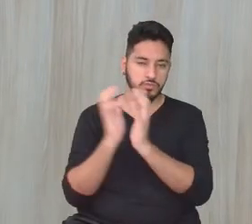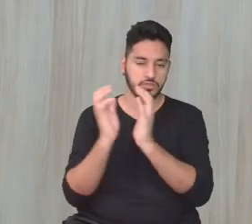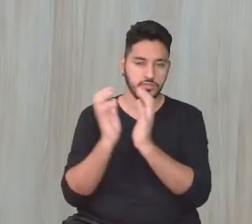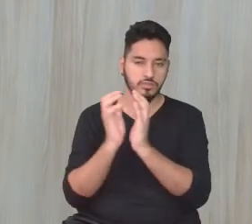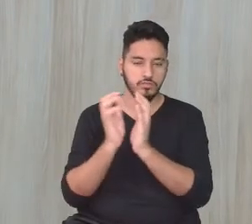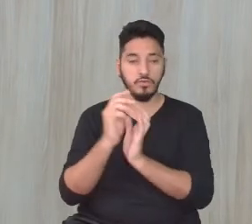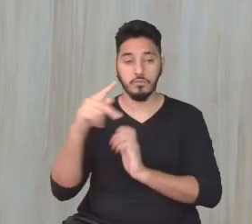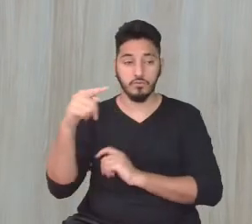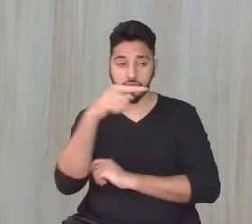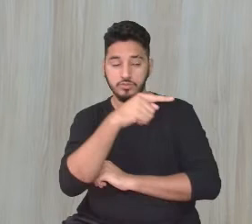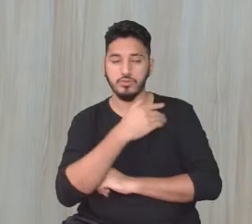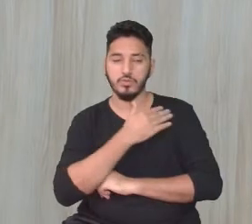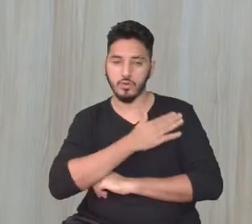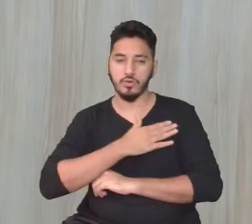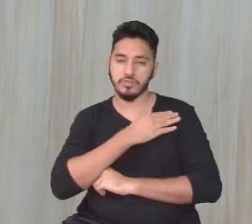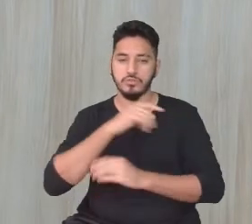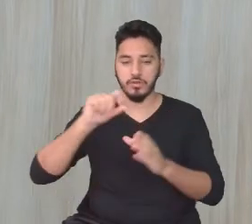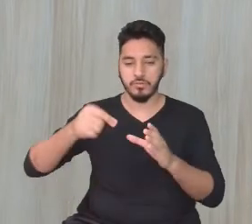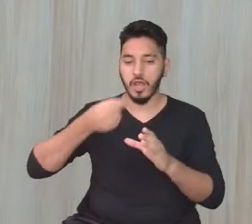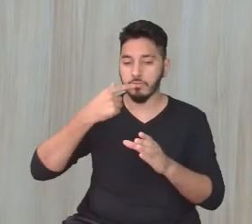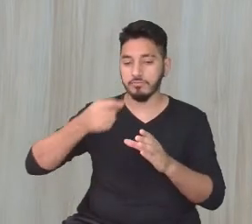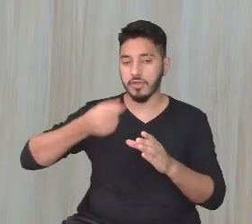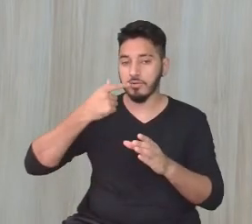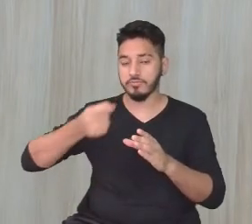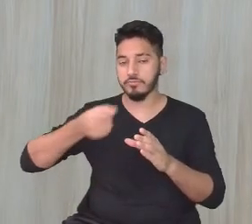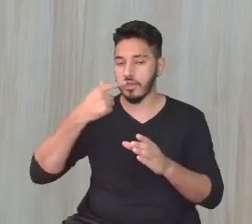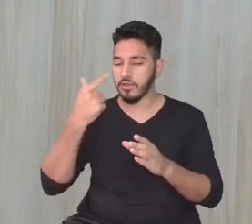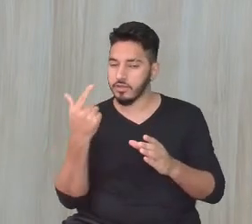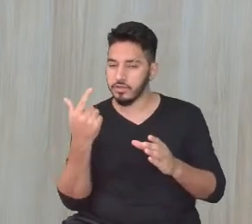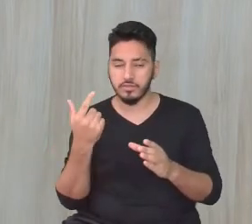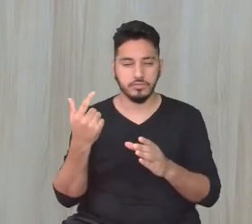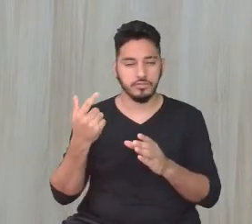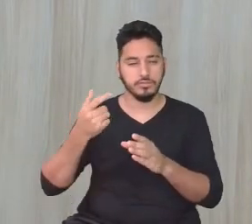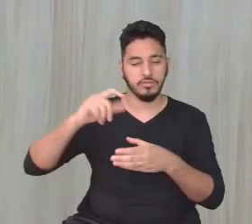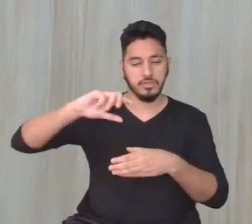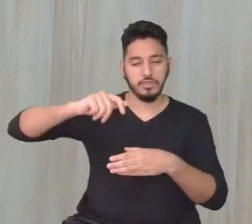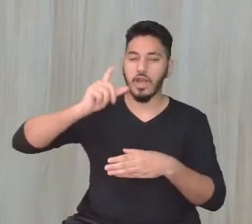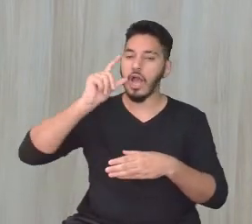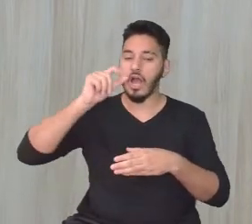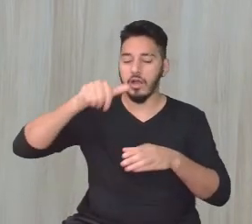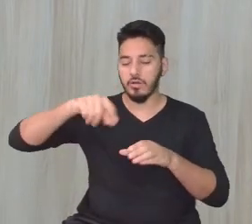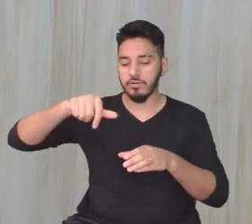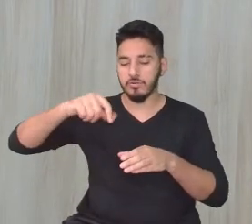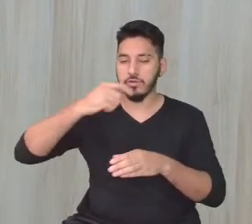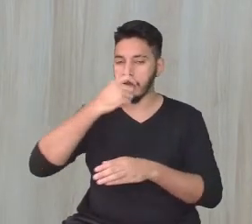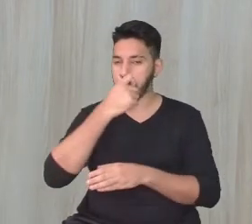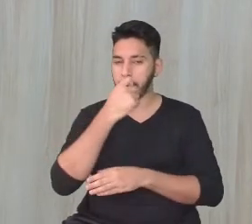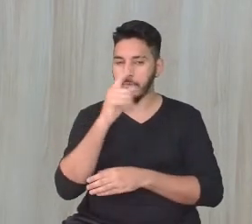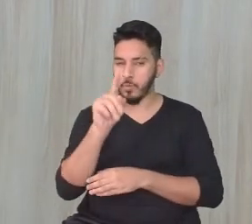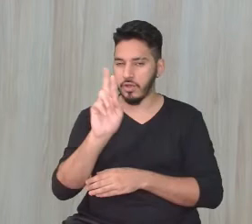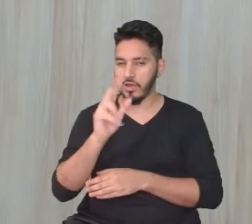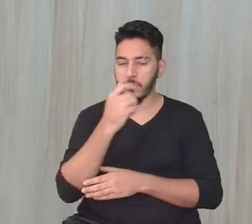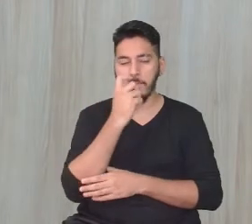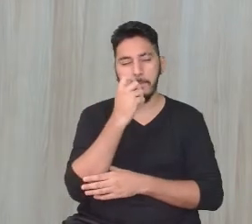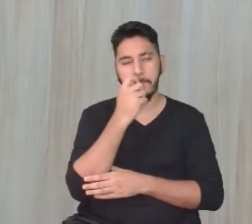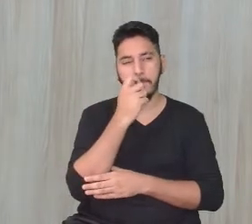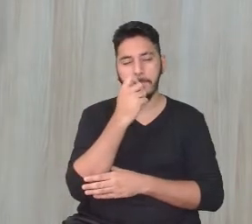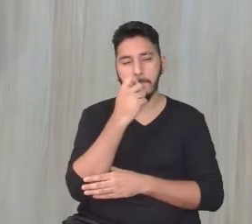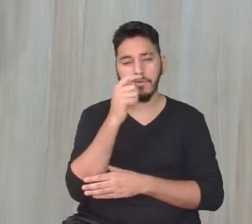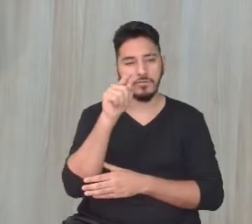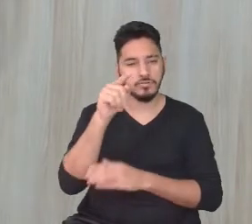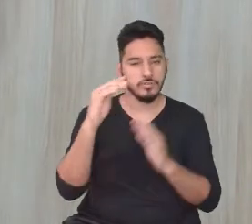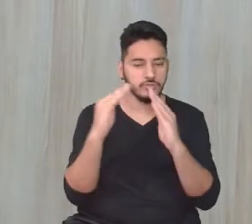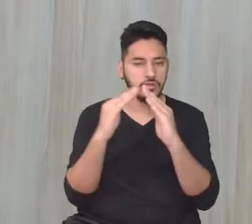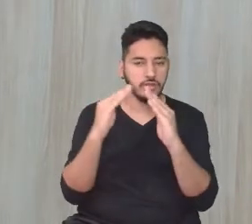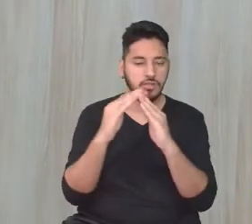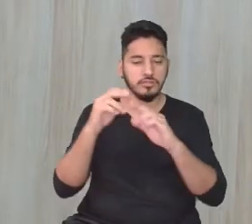gosta muito de pegar a pipoquinha uma garrafa com água né ou real exatamente a esse os Você está na